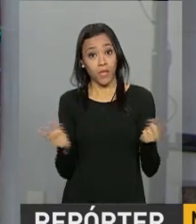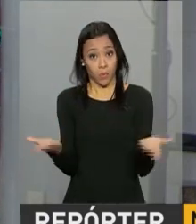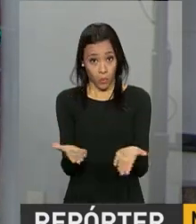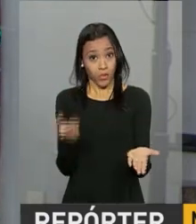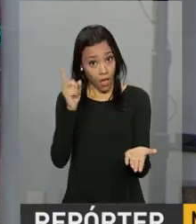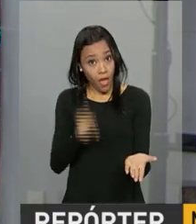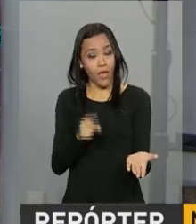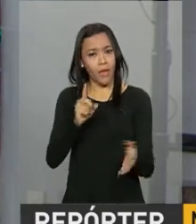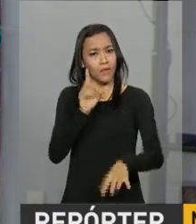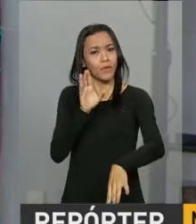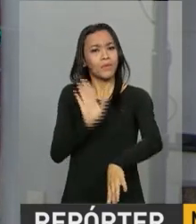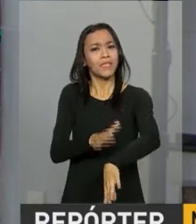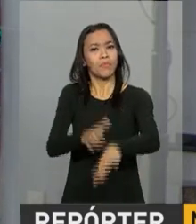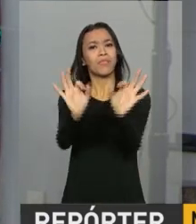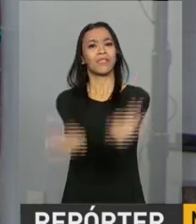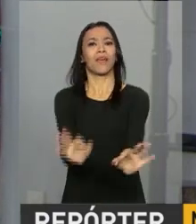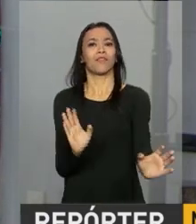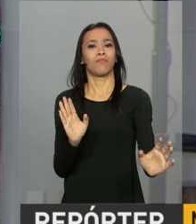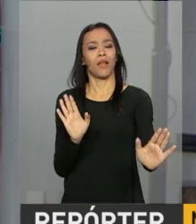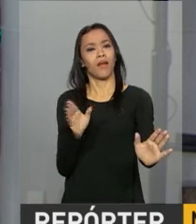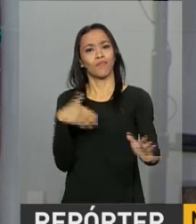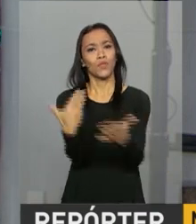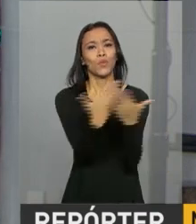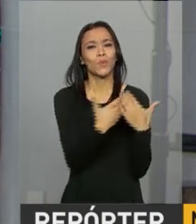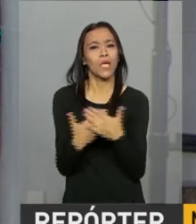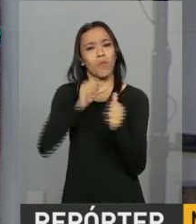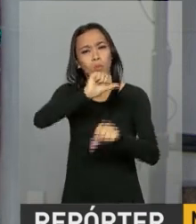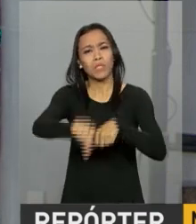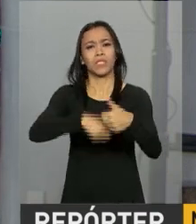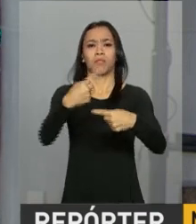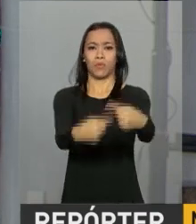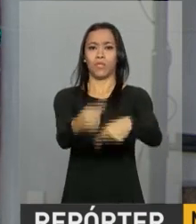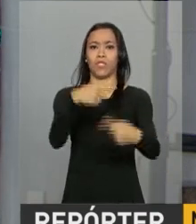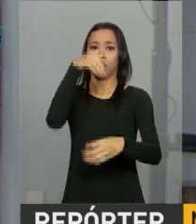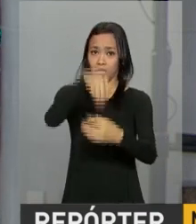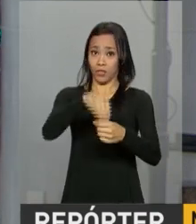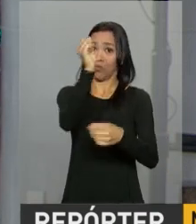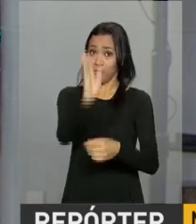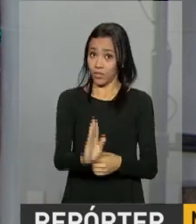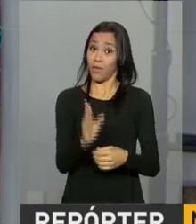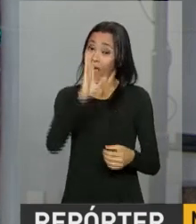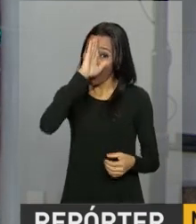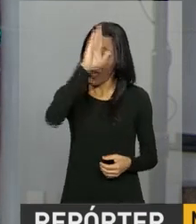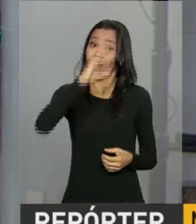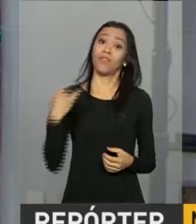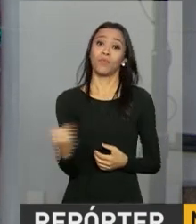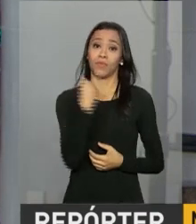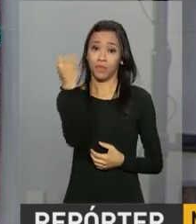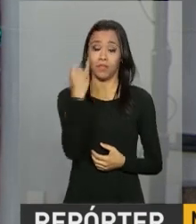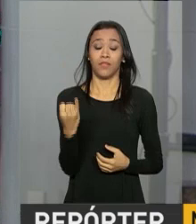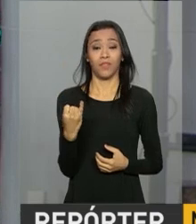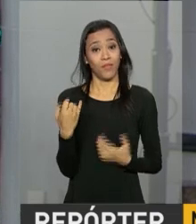adequado de nós começarmos de estudar uma grande reforma política para o nosso país né É fundamental da forma que está